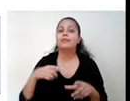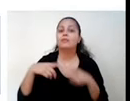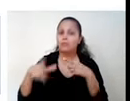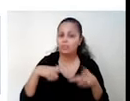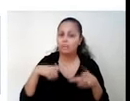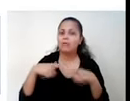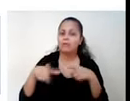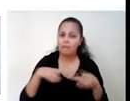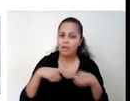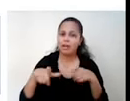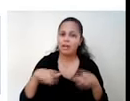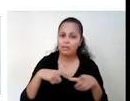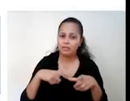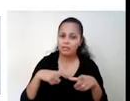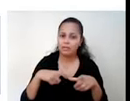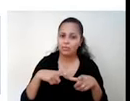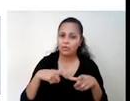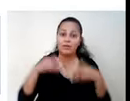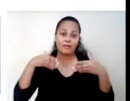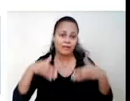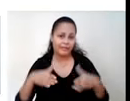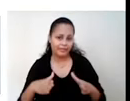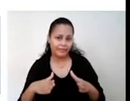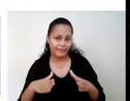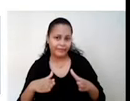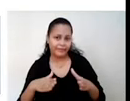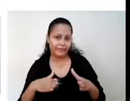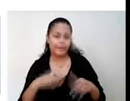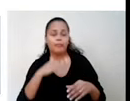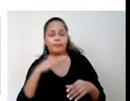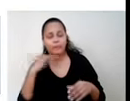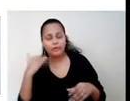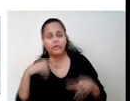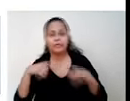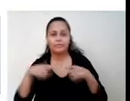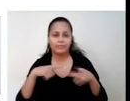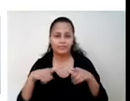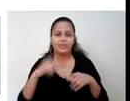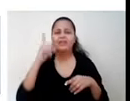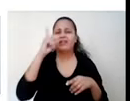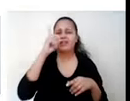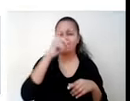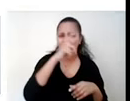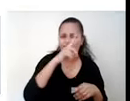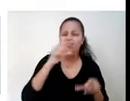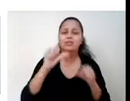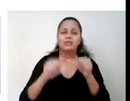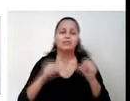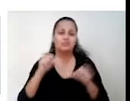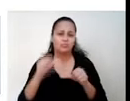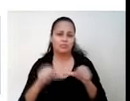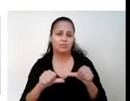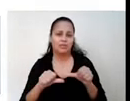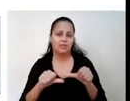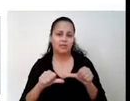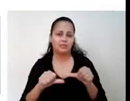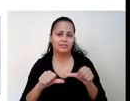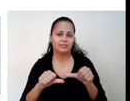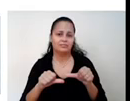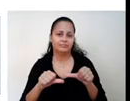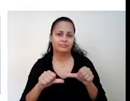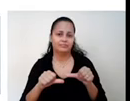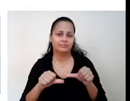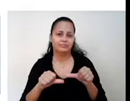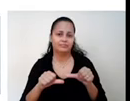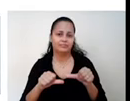né? Era muito difícil mudar de condição. nesse momento, eles não estavam